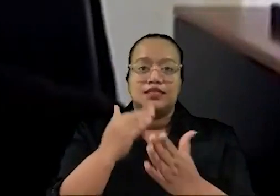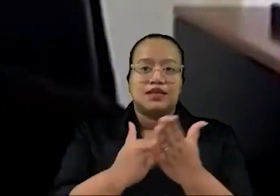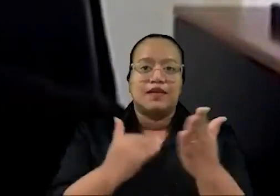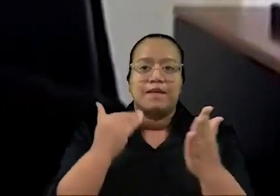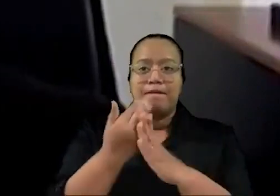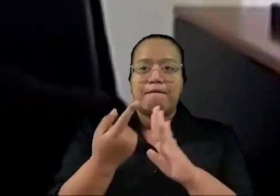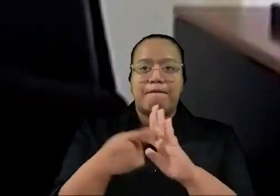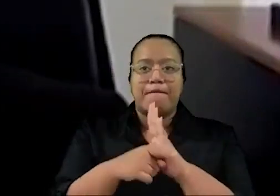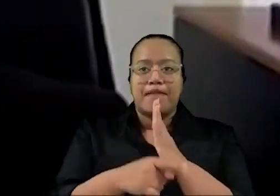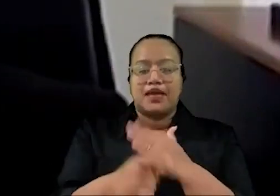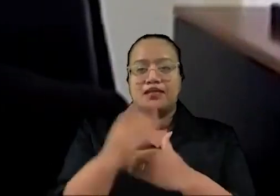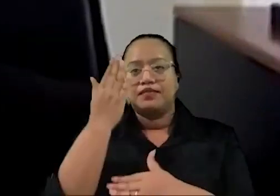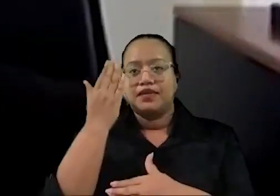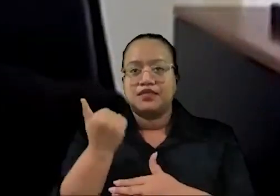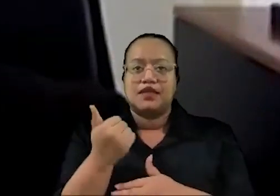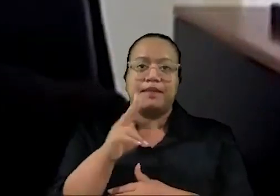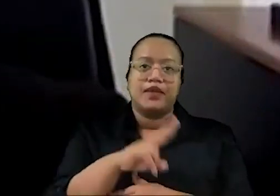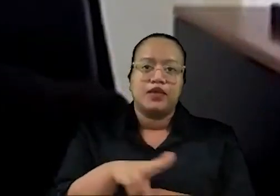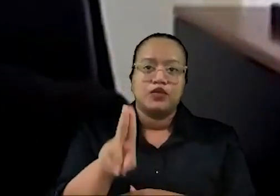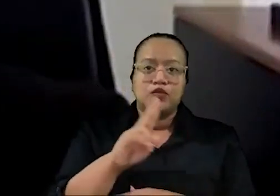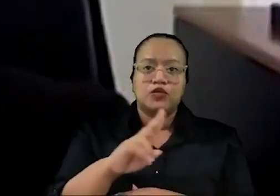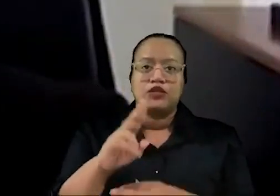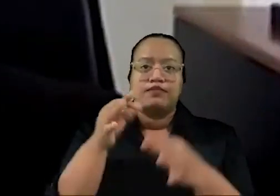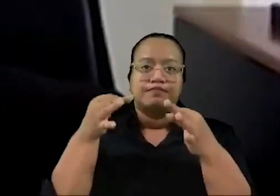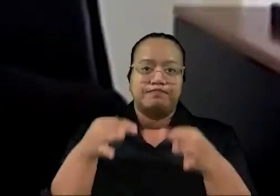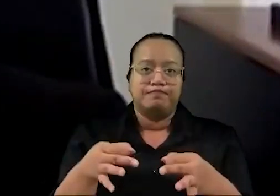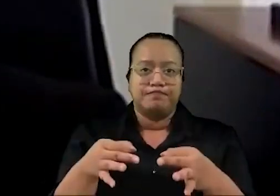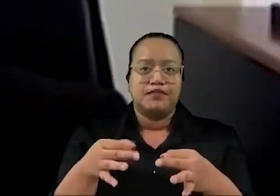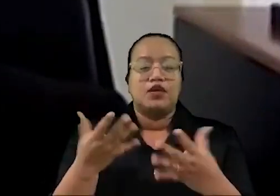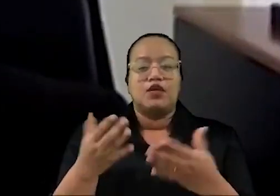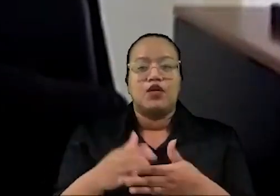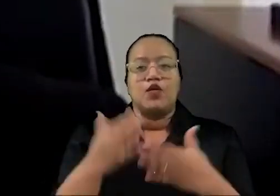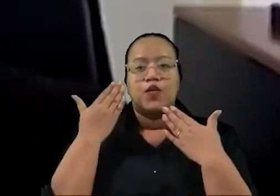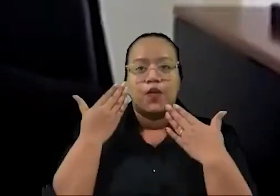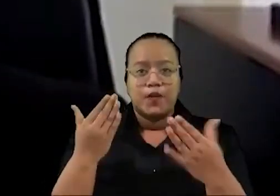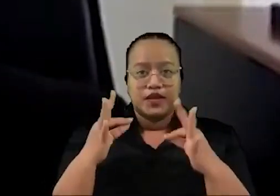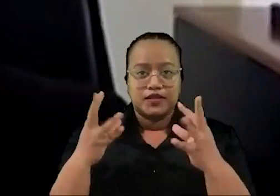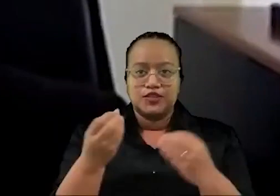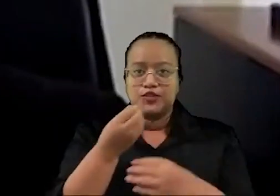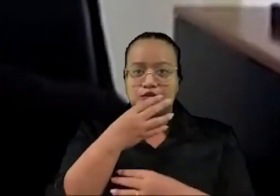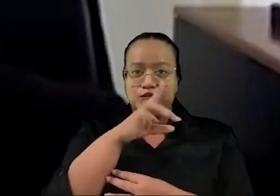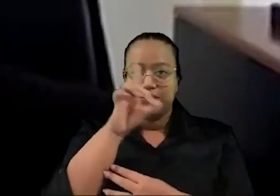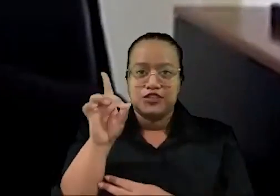utilizar ele adequadamente. Meu muito obrigado a todos. Bom dia.